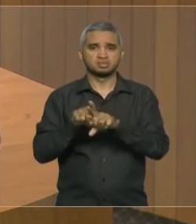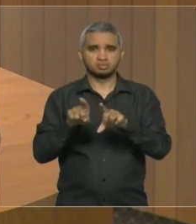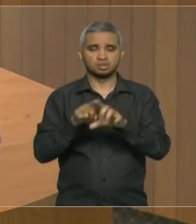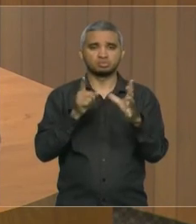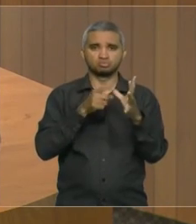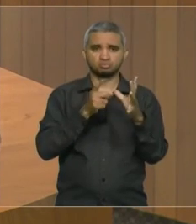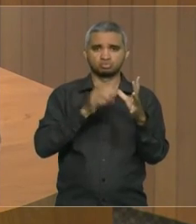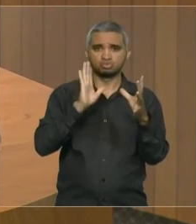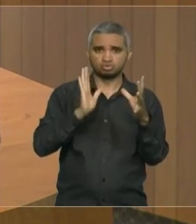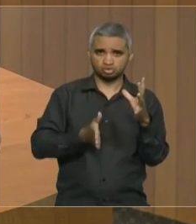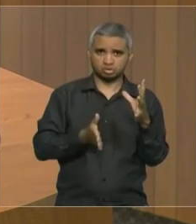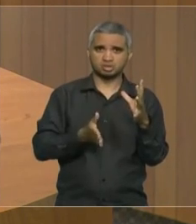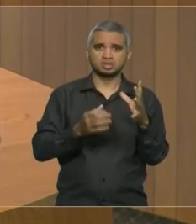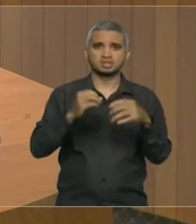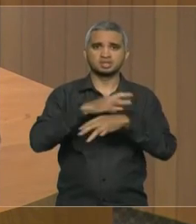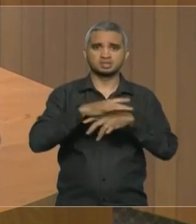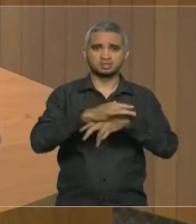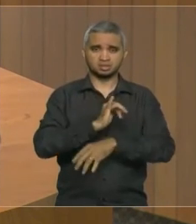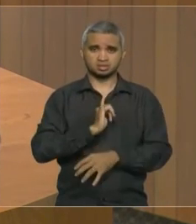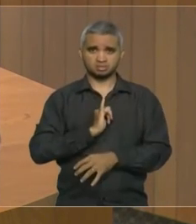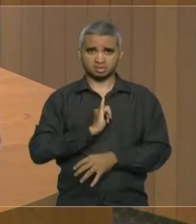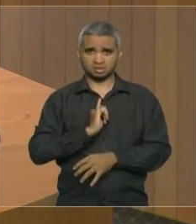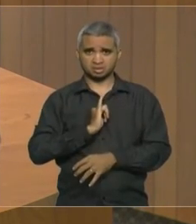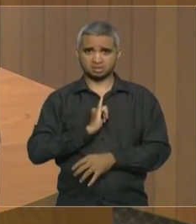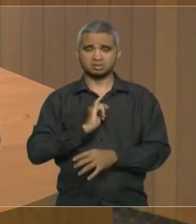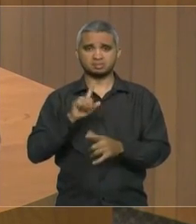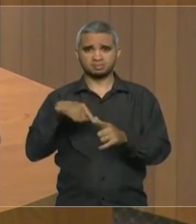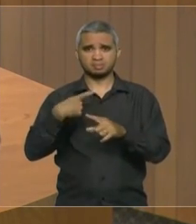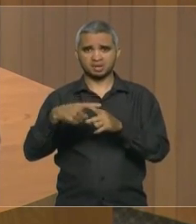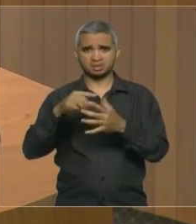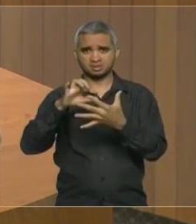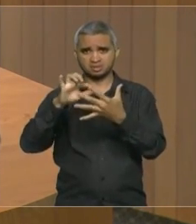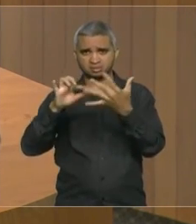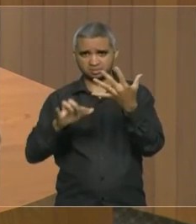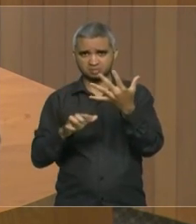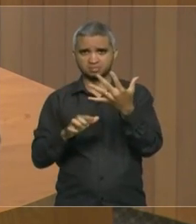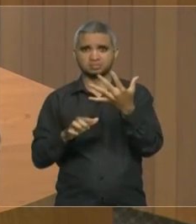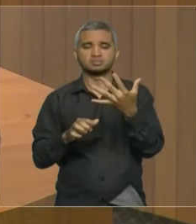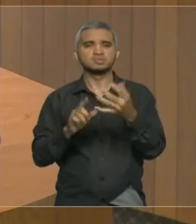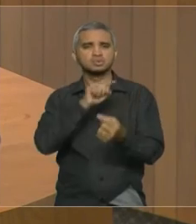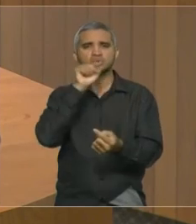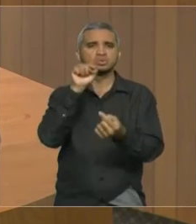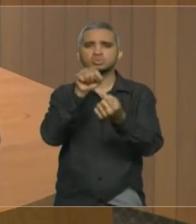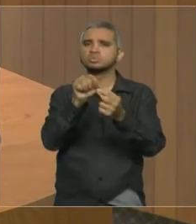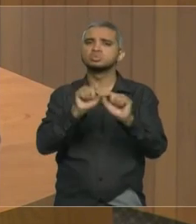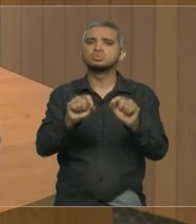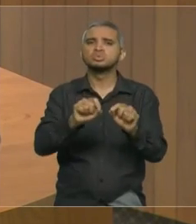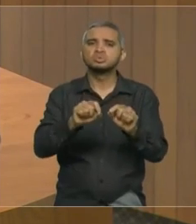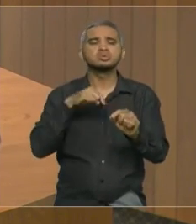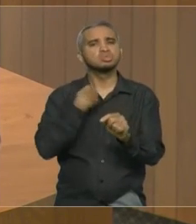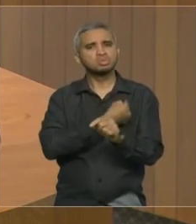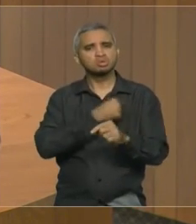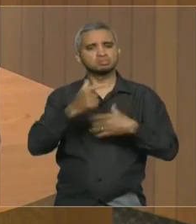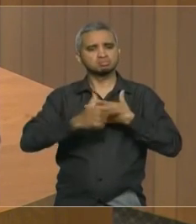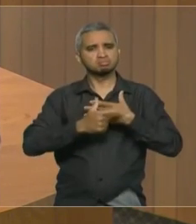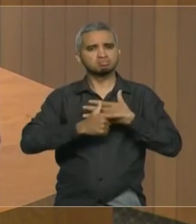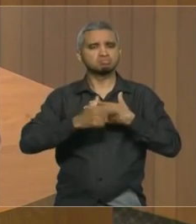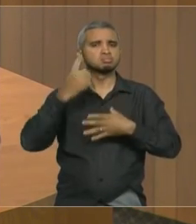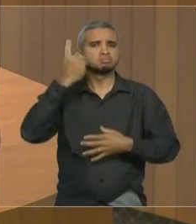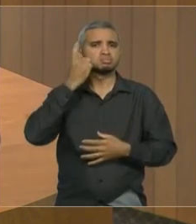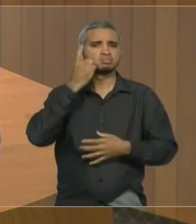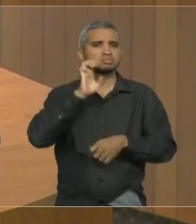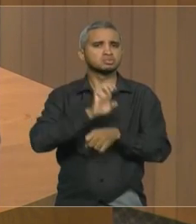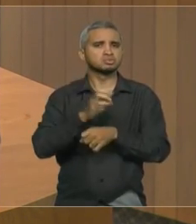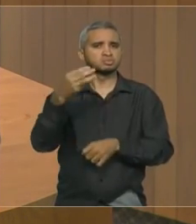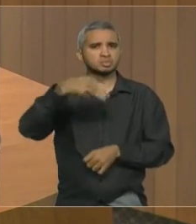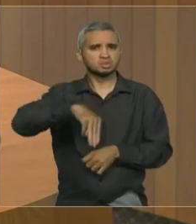casa, para a cidade de Imperatriz. E qual o objetivo? O objetivo do trabalho que realizamos como deputado estadual. Deputado estadual,